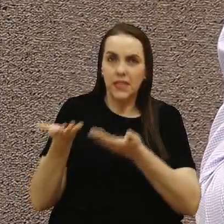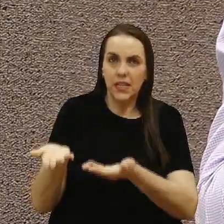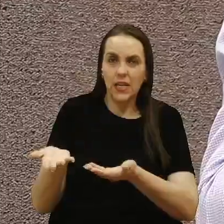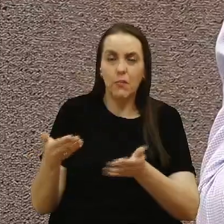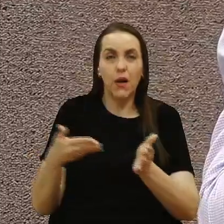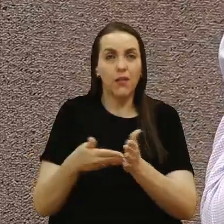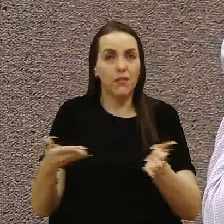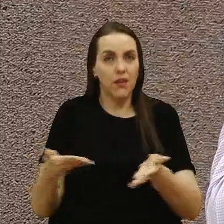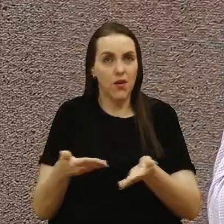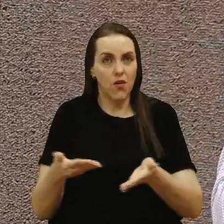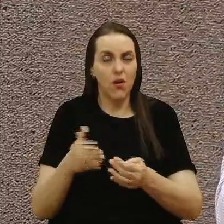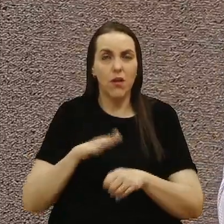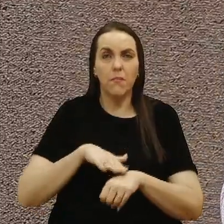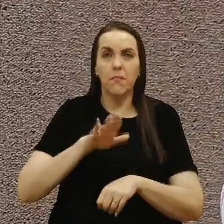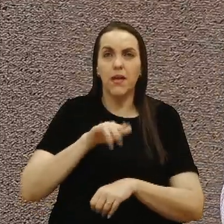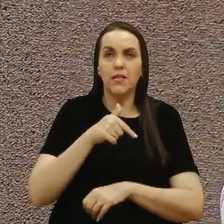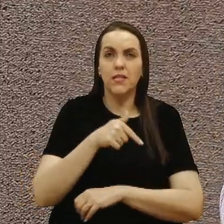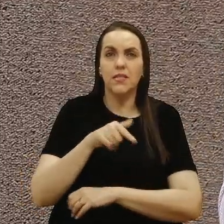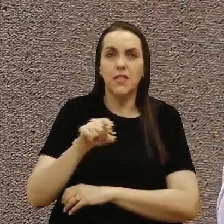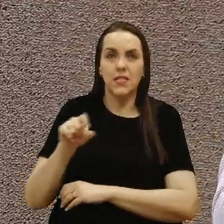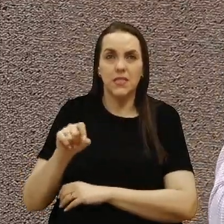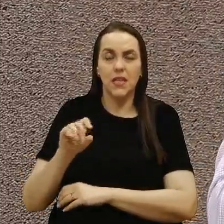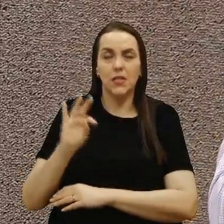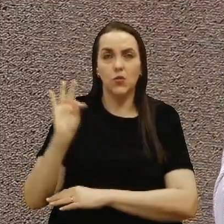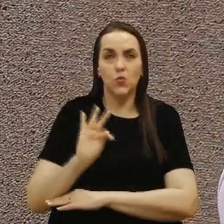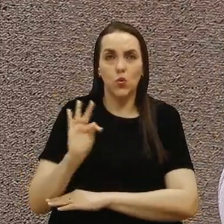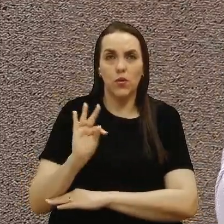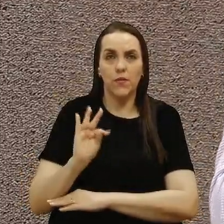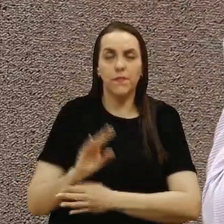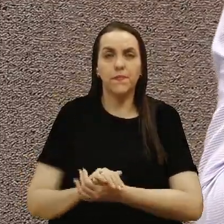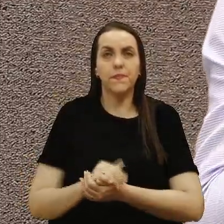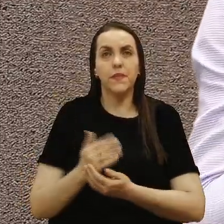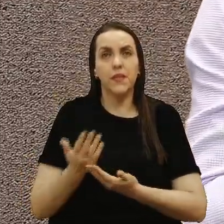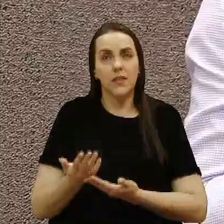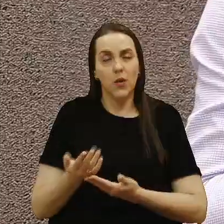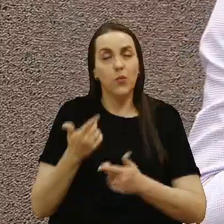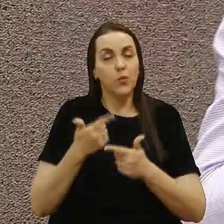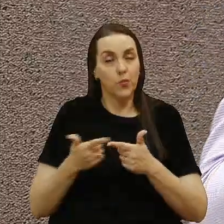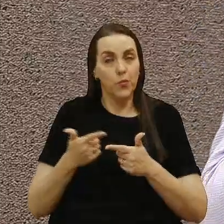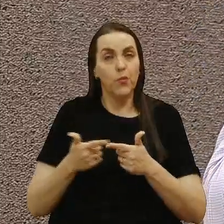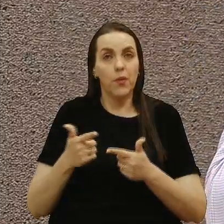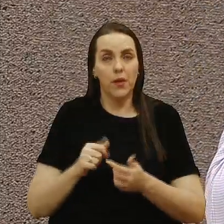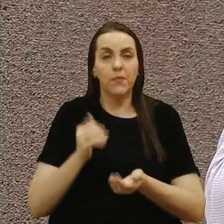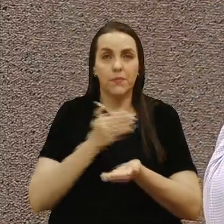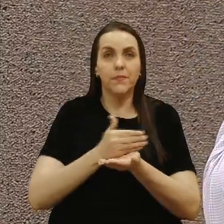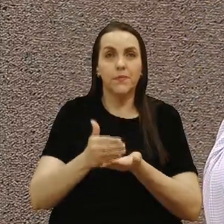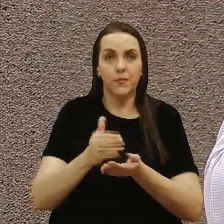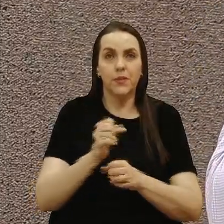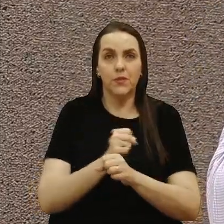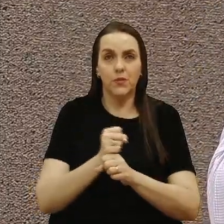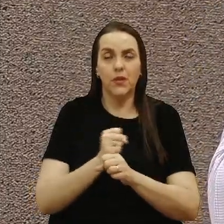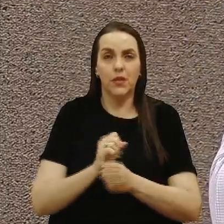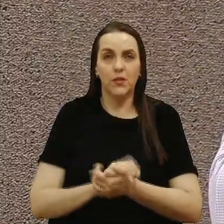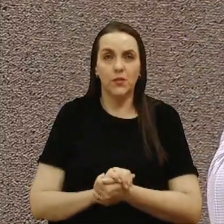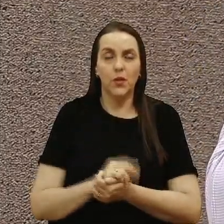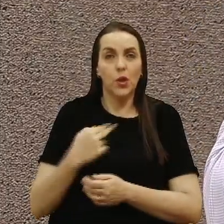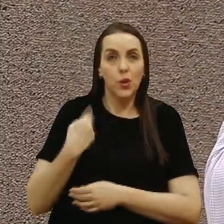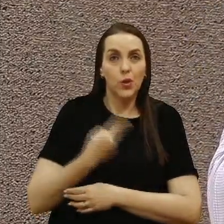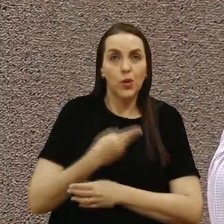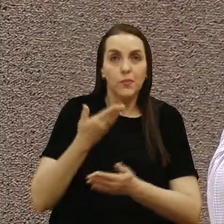presente momento, mais de 700 toneladas. E aí houve um problema no início desse ano, que a gente